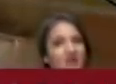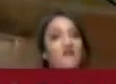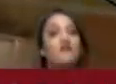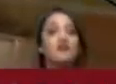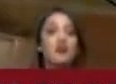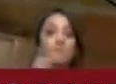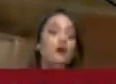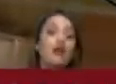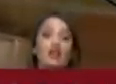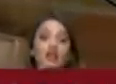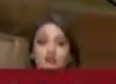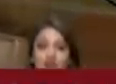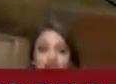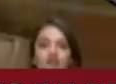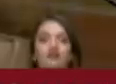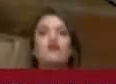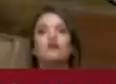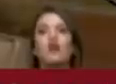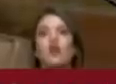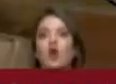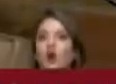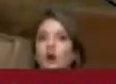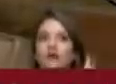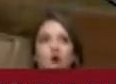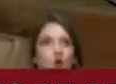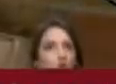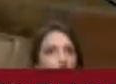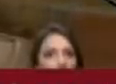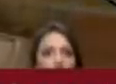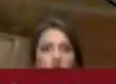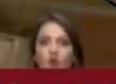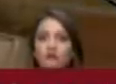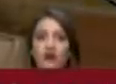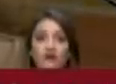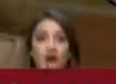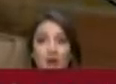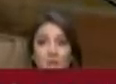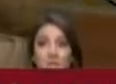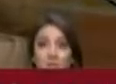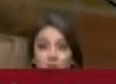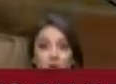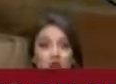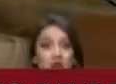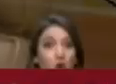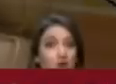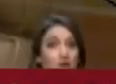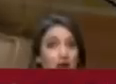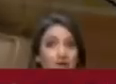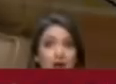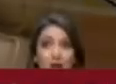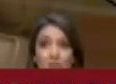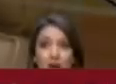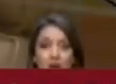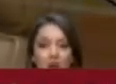O processo é nulo desde o princípio, desde a hora que distribuiu-se o processo, quer dizer, não se distribuiu, né? Simplesmente foi pego